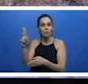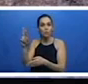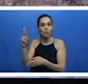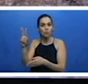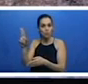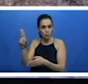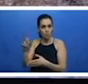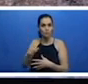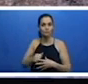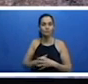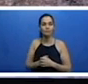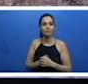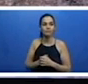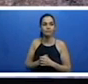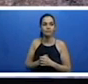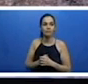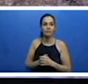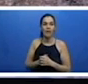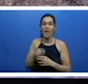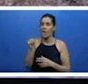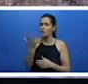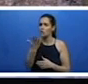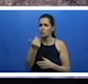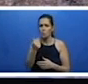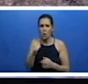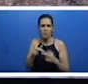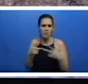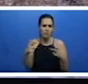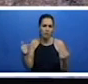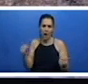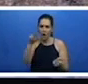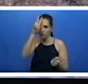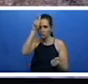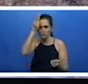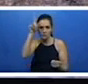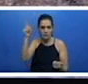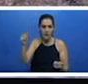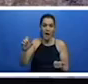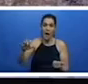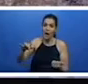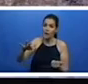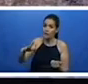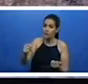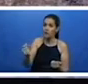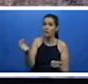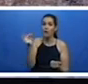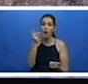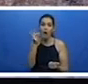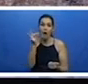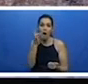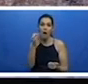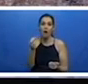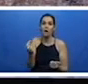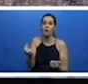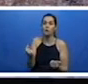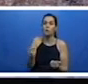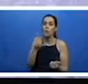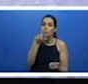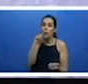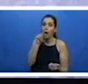escorpiões, de aranhas, de minhocas e outros animais também. Até mesmo de ratos, de pássaros, peixes.